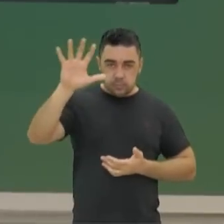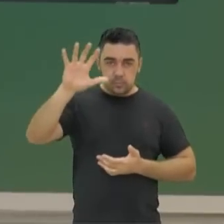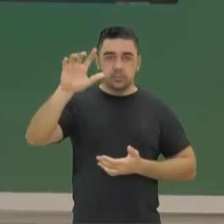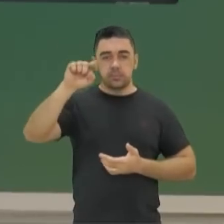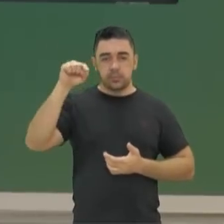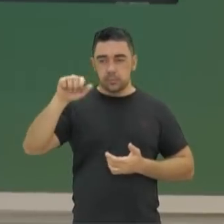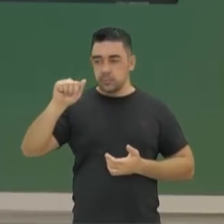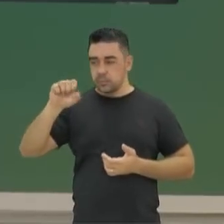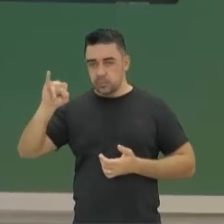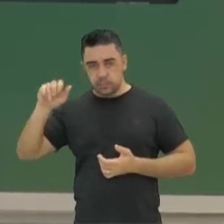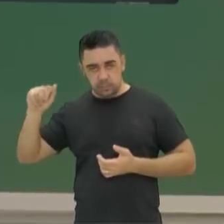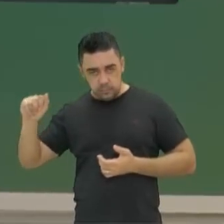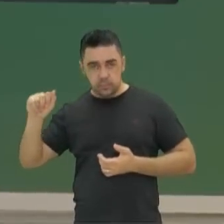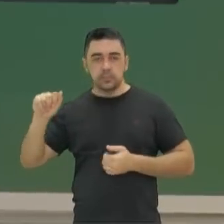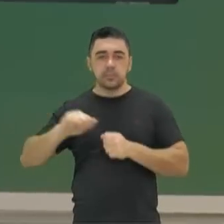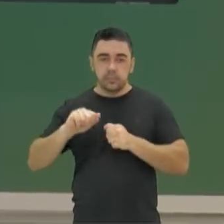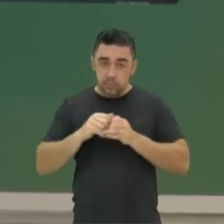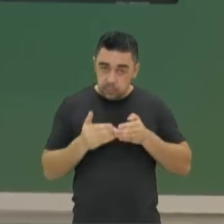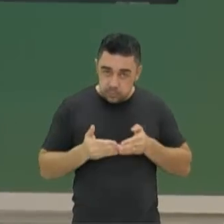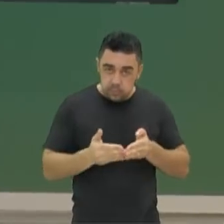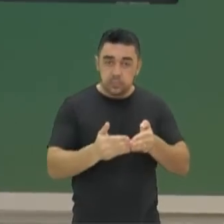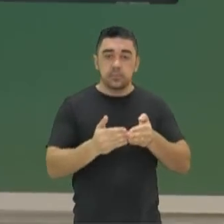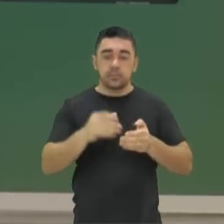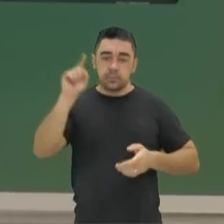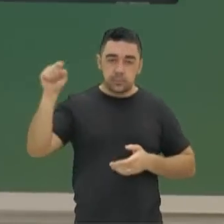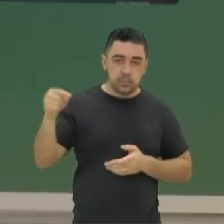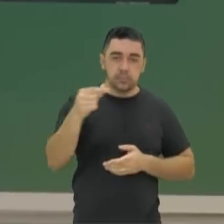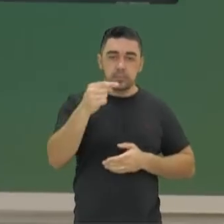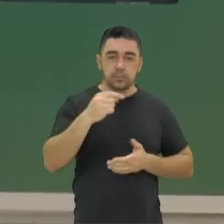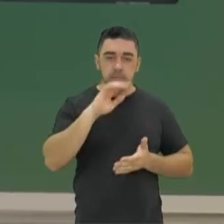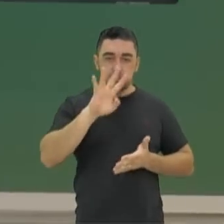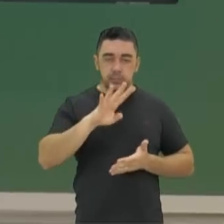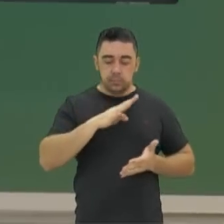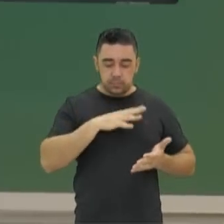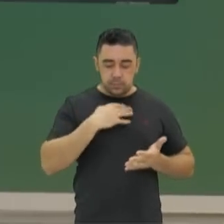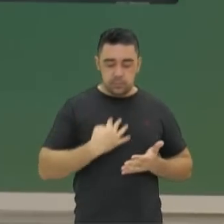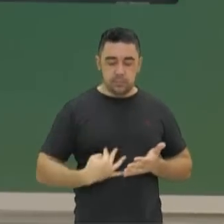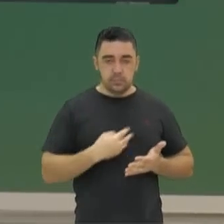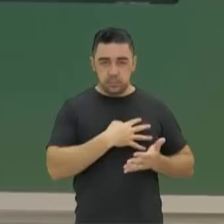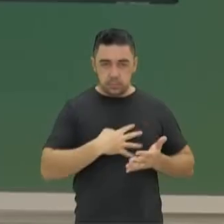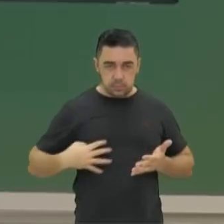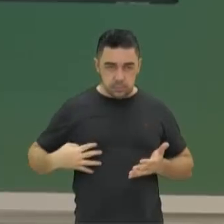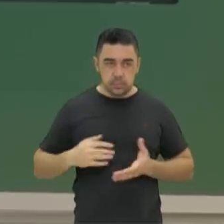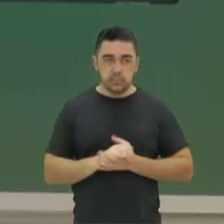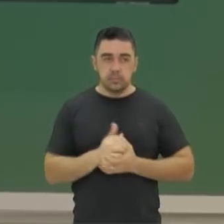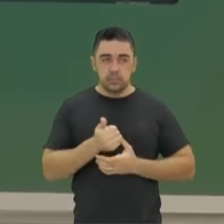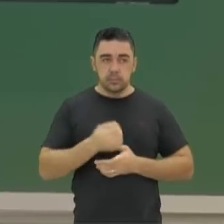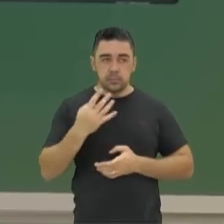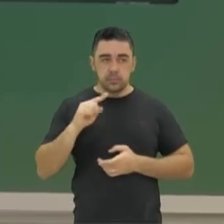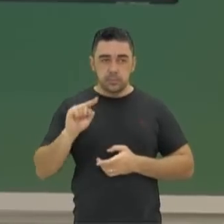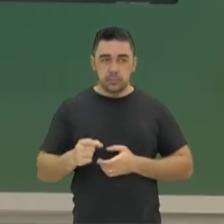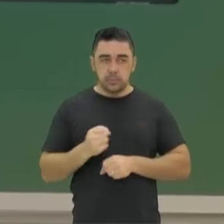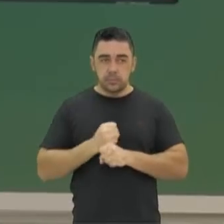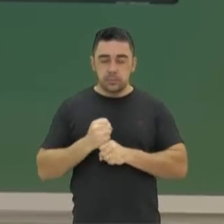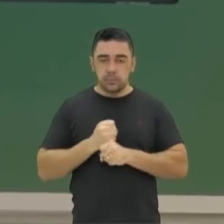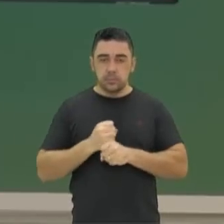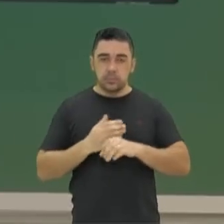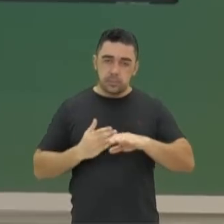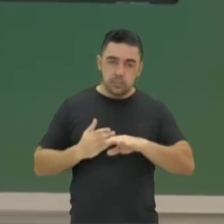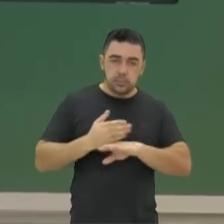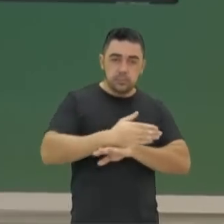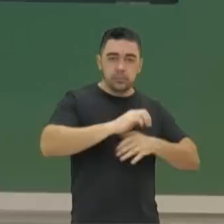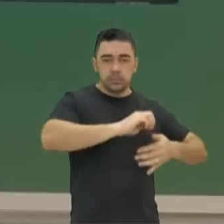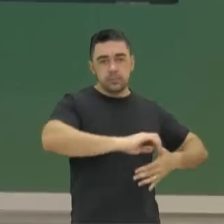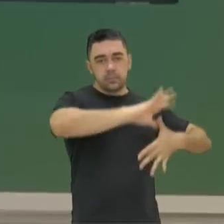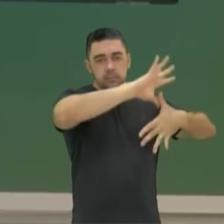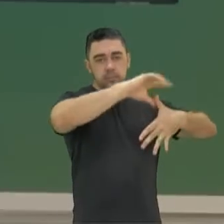a Ásia, construíram embarcações e foram para a Austrália. 14 mil anos atravessaram o Estreito de Bering nas Américas